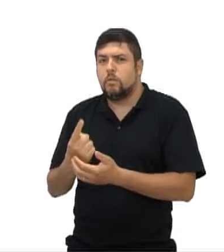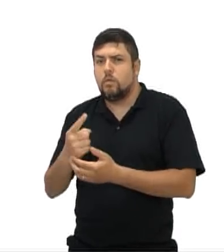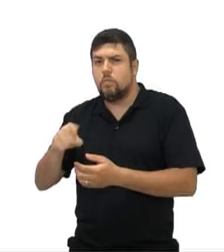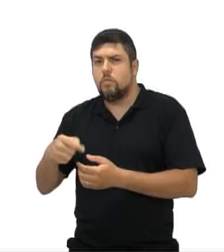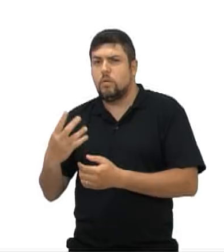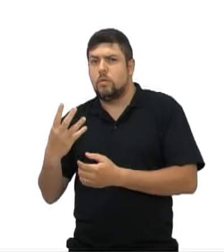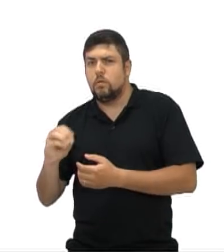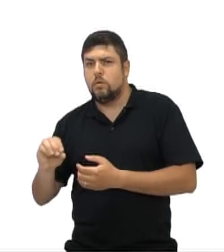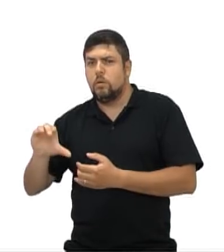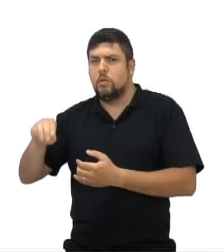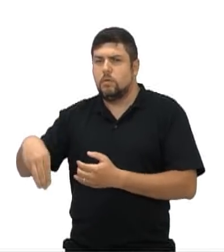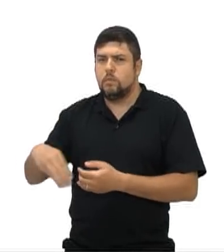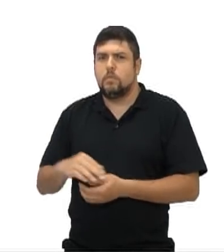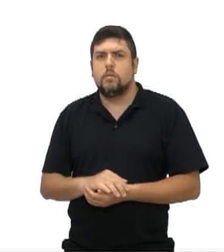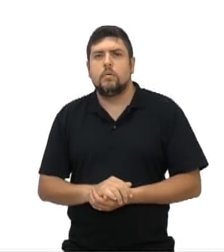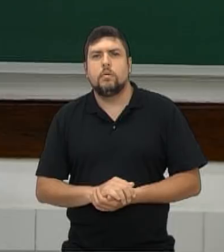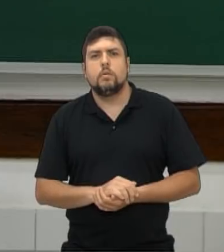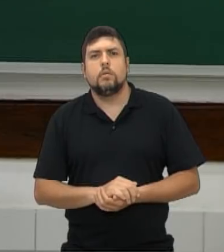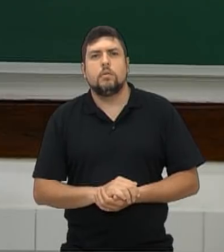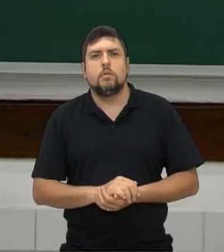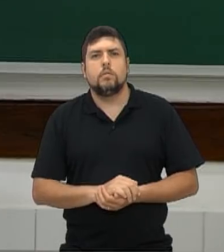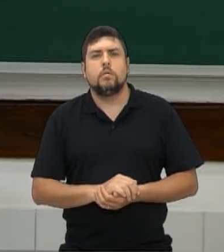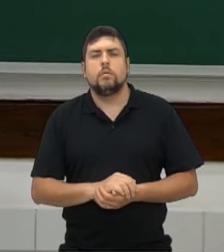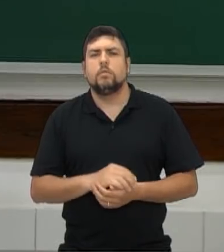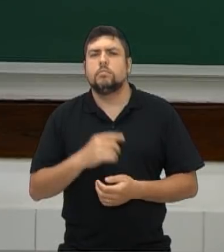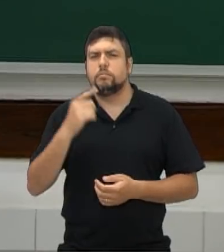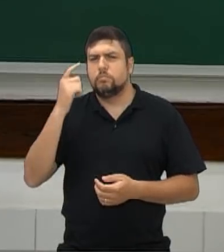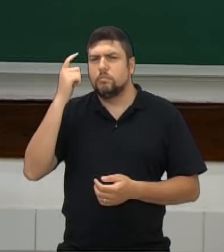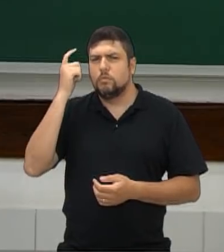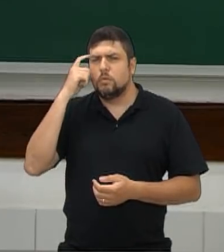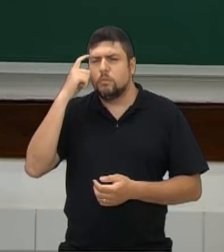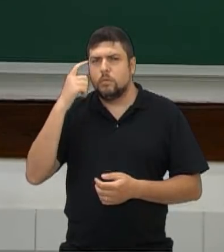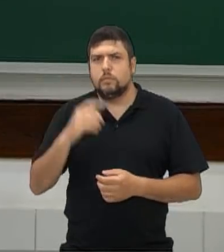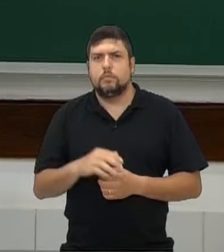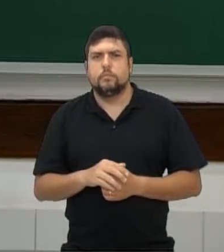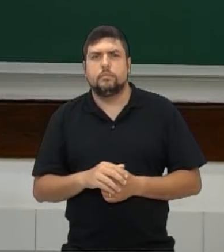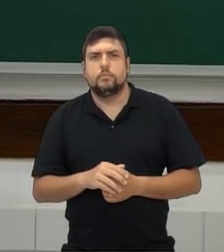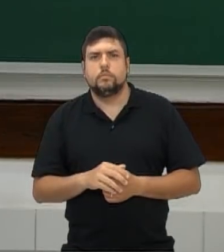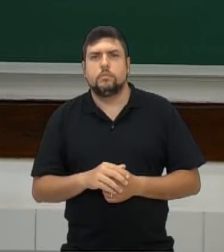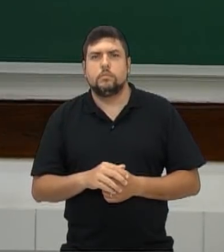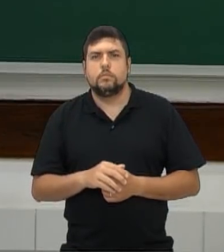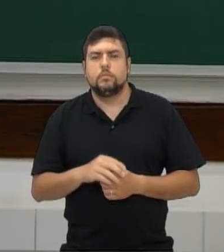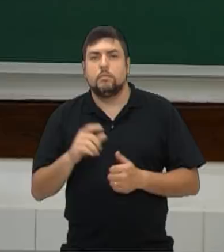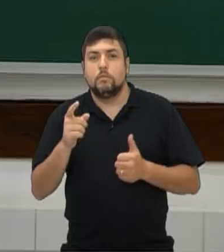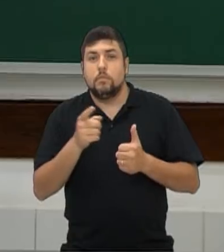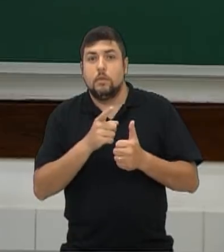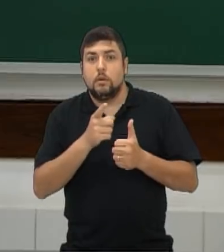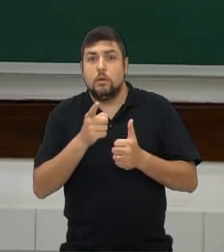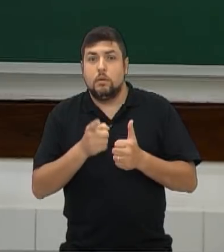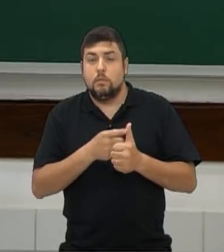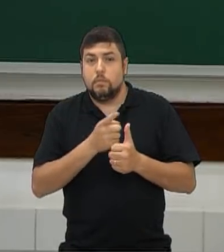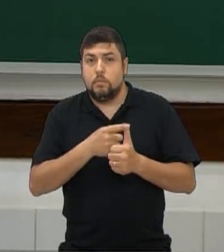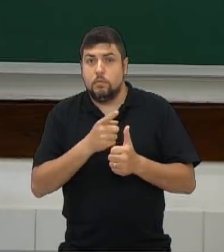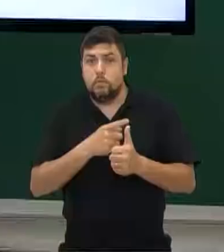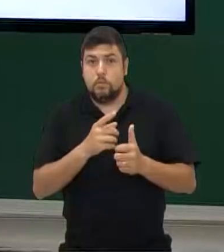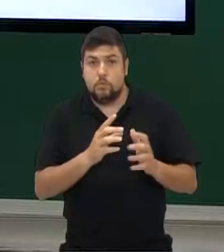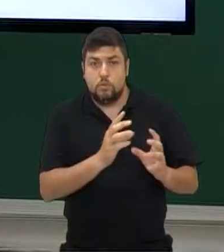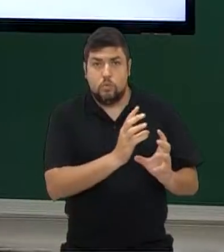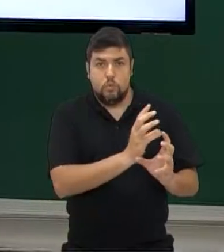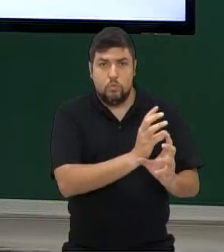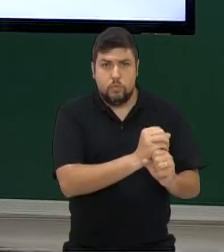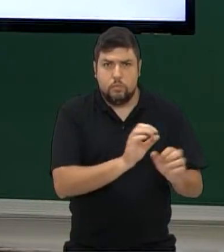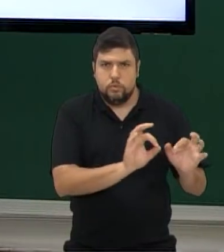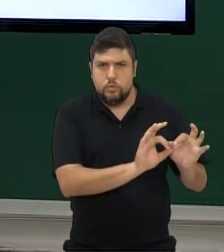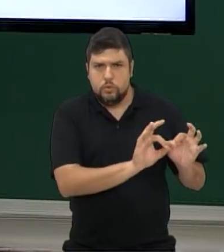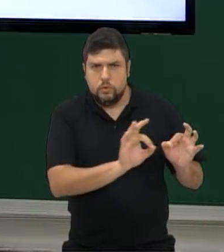centímetros. O que será que deu? O que eu tinha que pensar? Bom, primeiro eu tenho que somar os comprimentos, né,